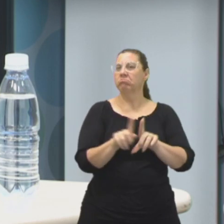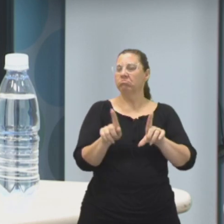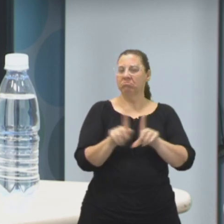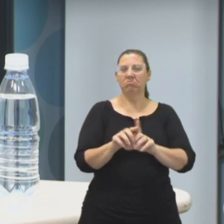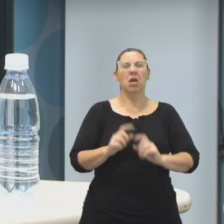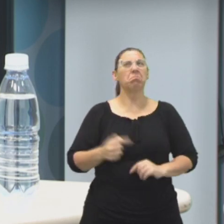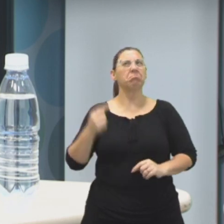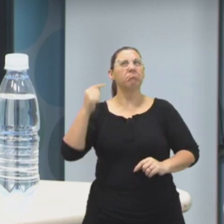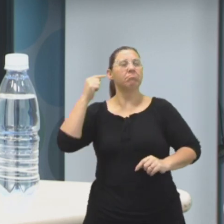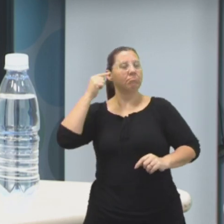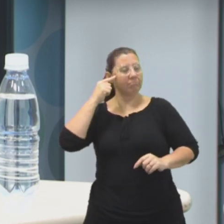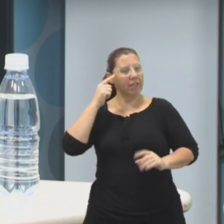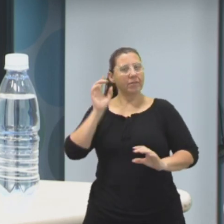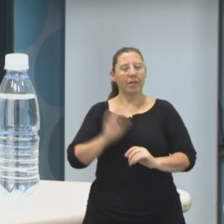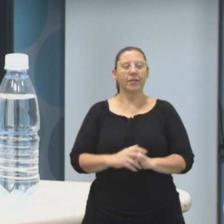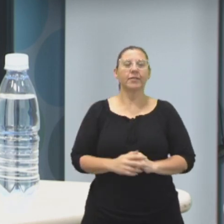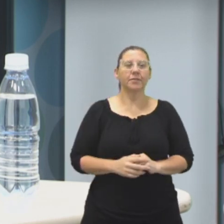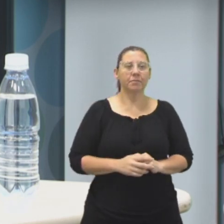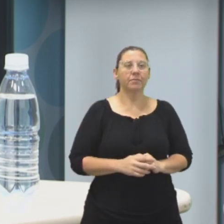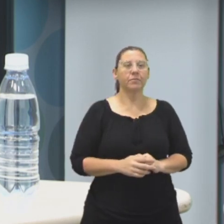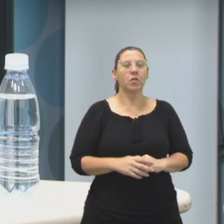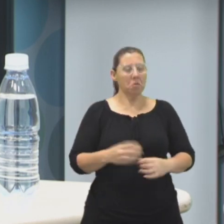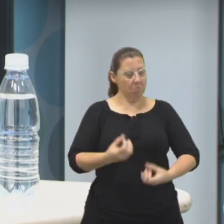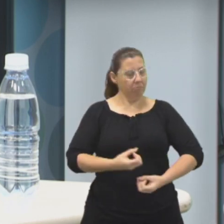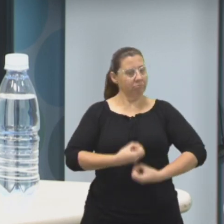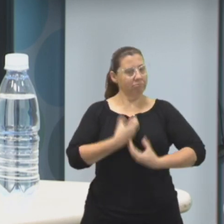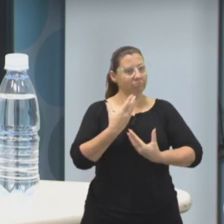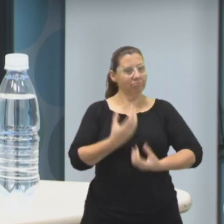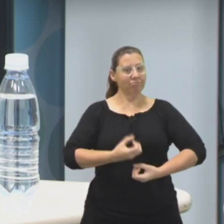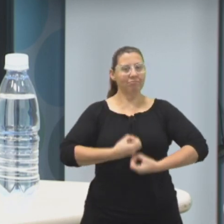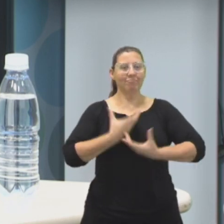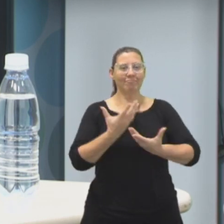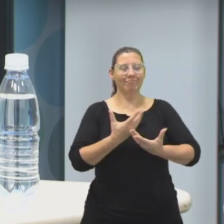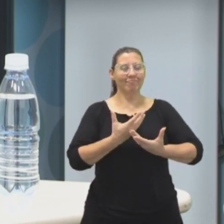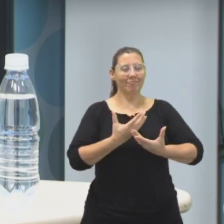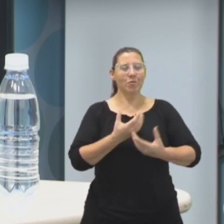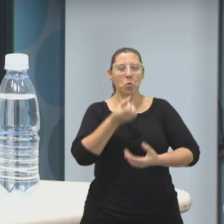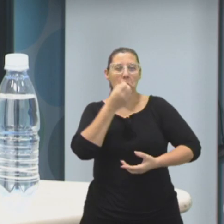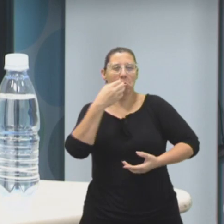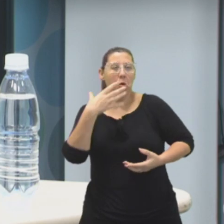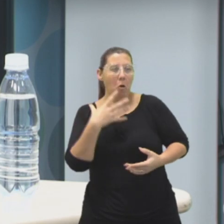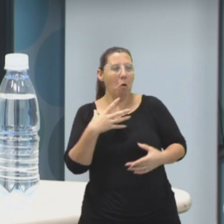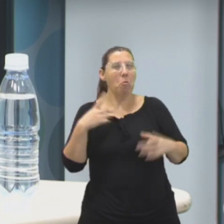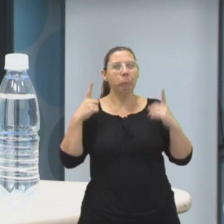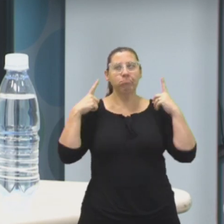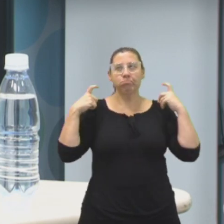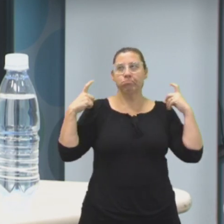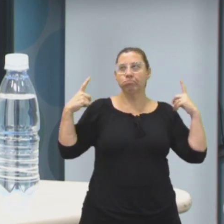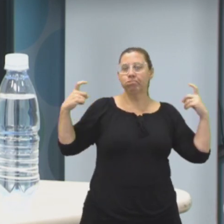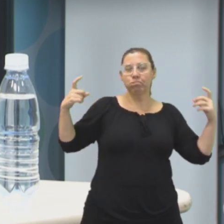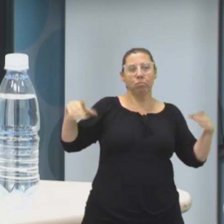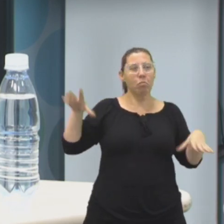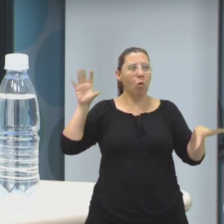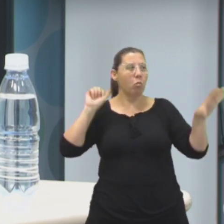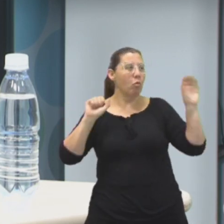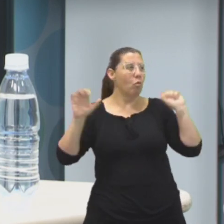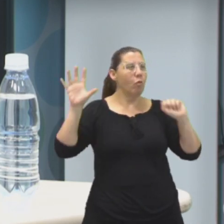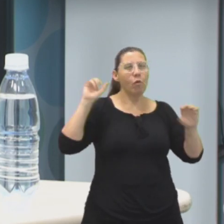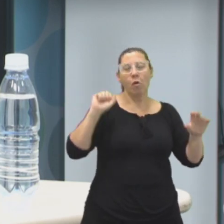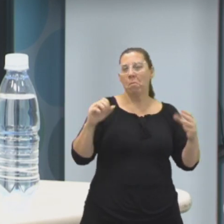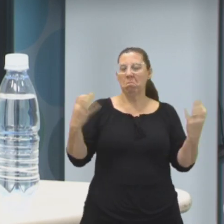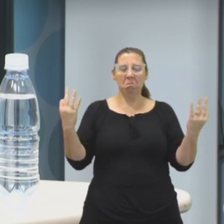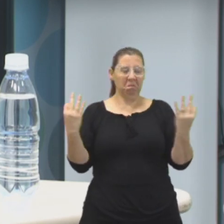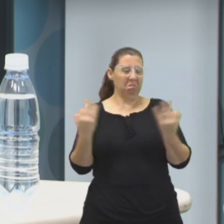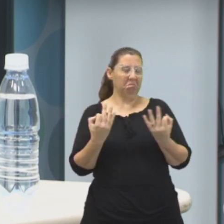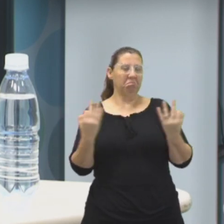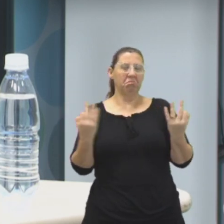bem pensado, poético, é gostoso de ouvir, tem uma excelente sonoridade